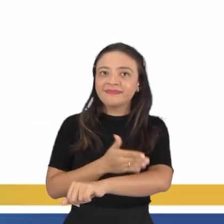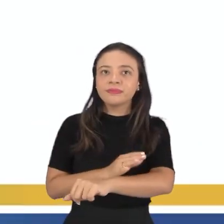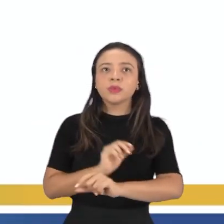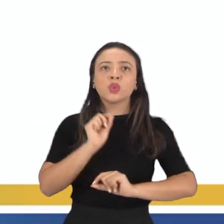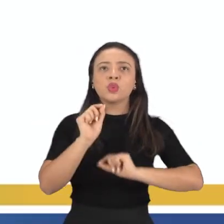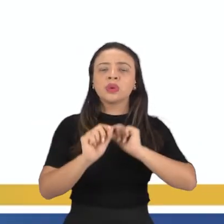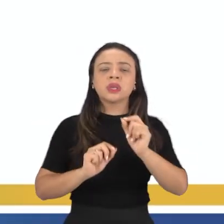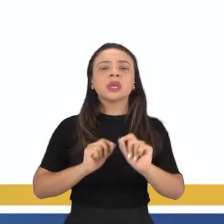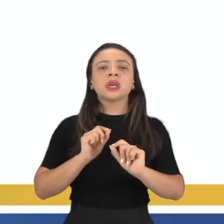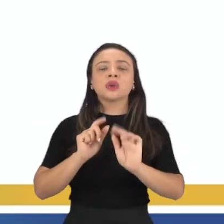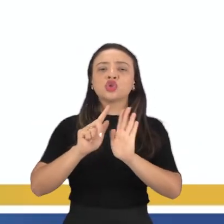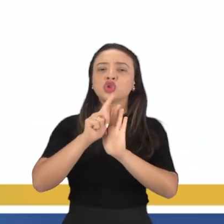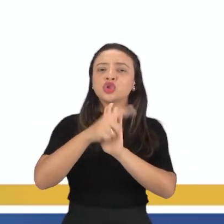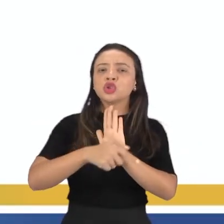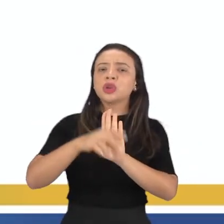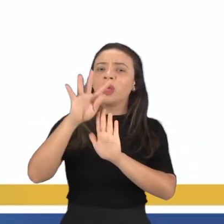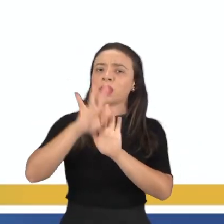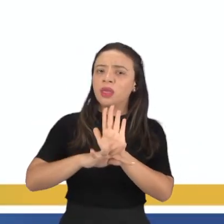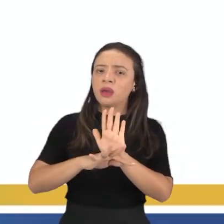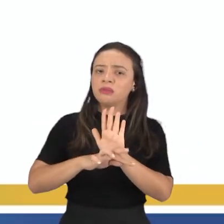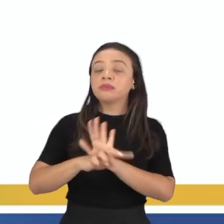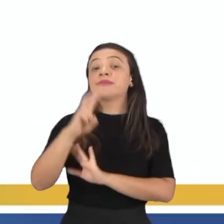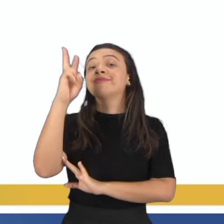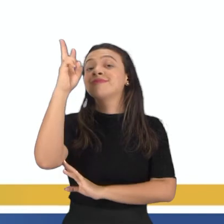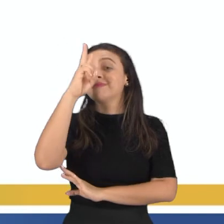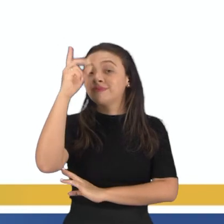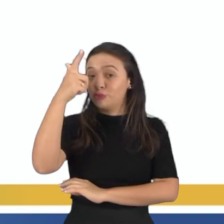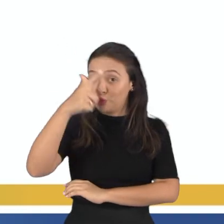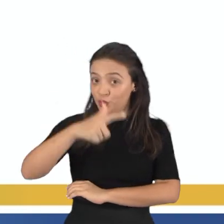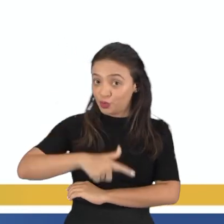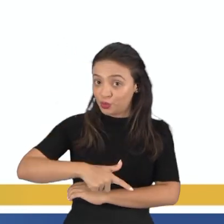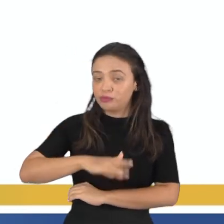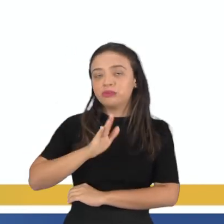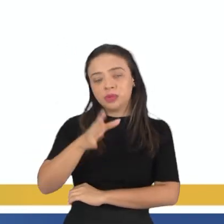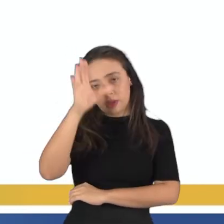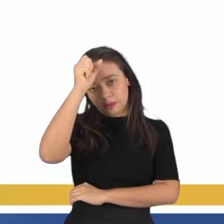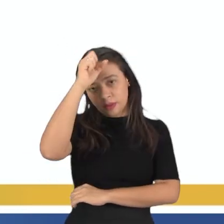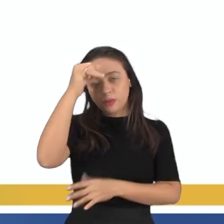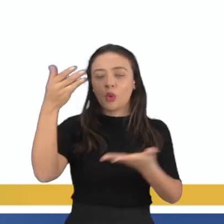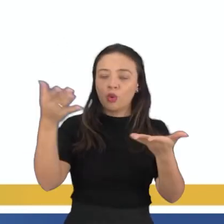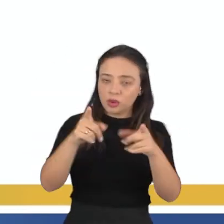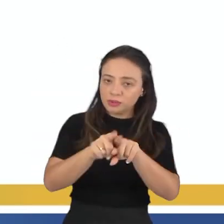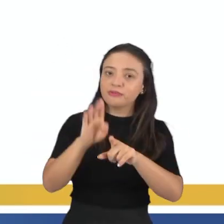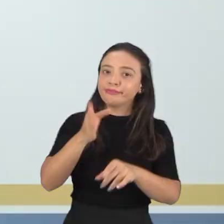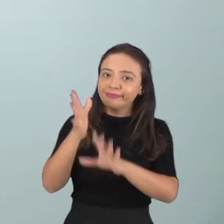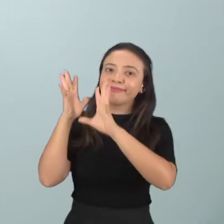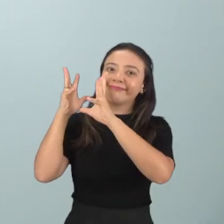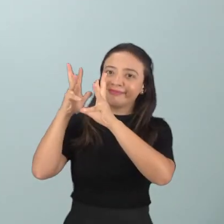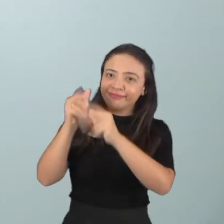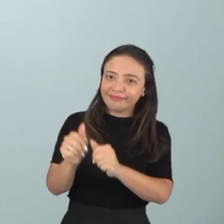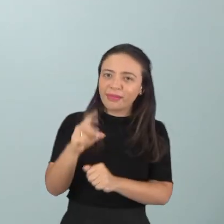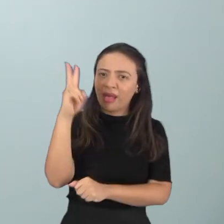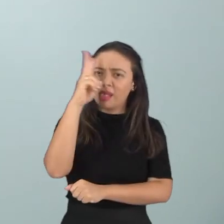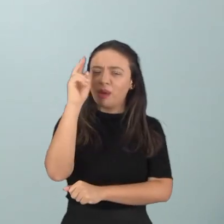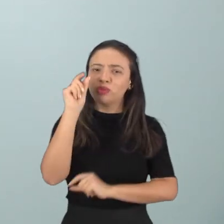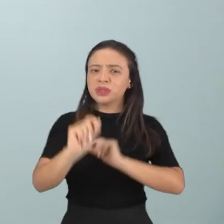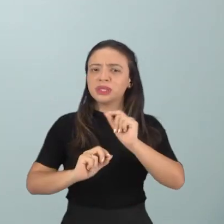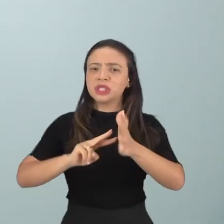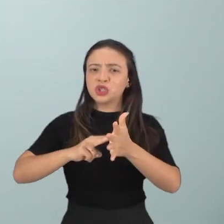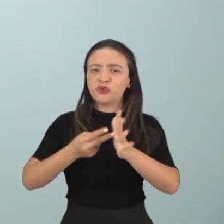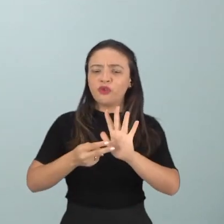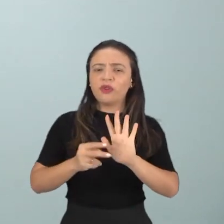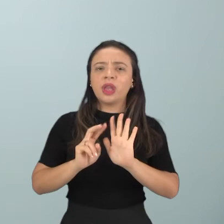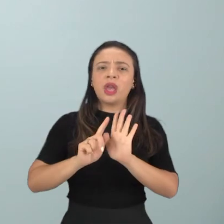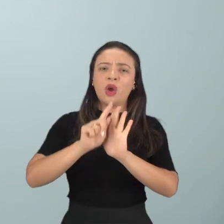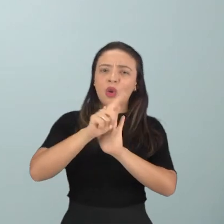o que são gêneros textuais Relembrando aí então já aprendemos hoje nós já revisamos E aí vocês lembram que que